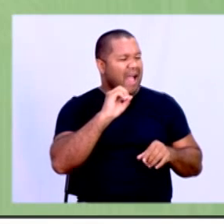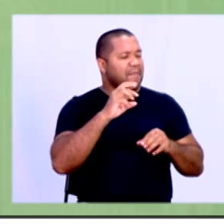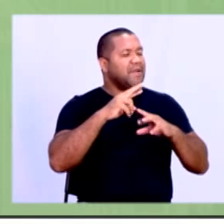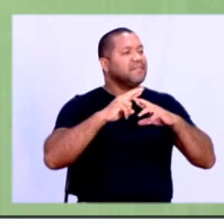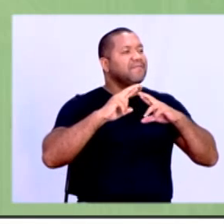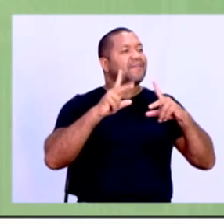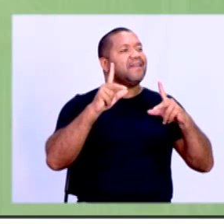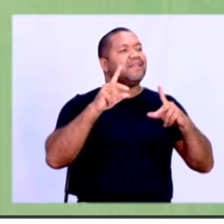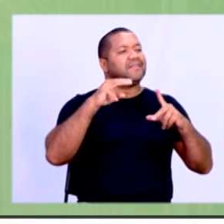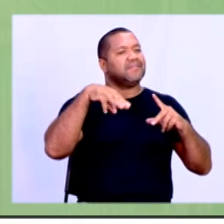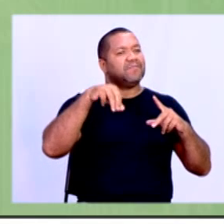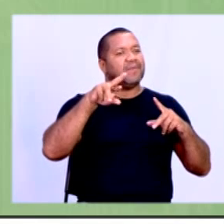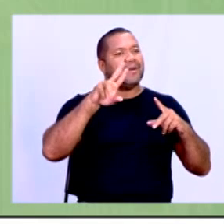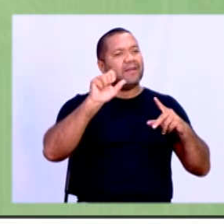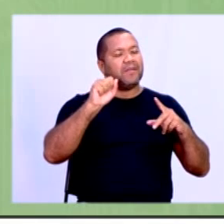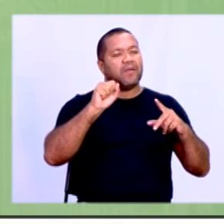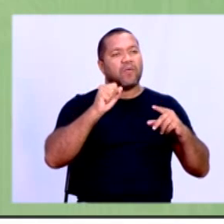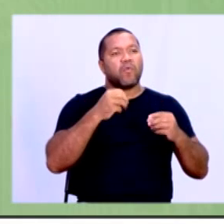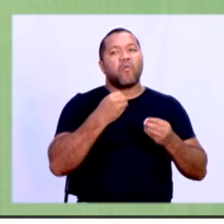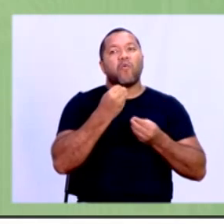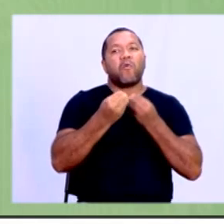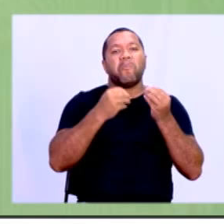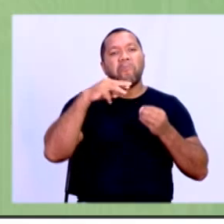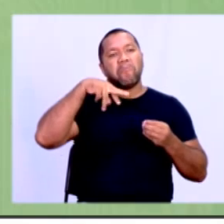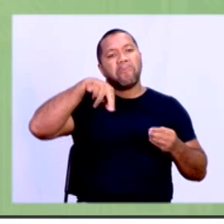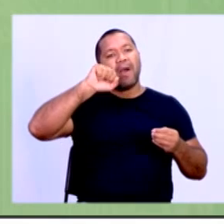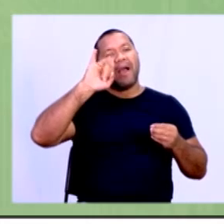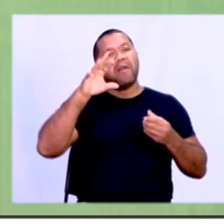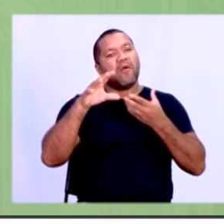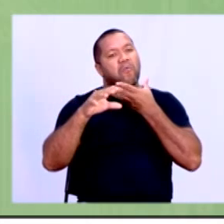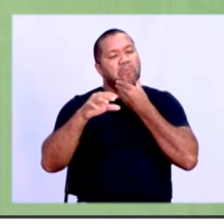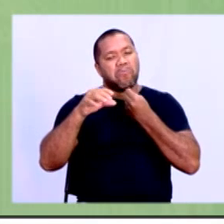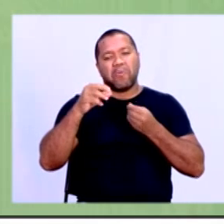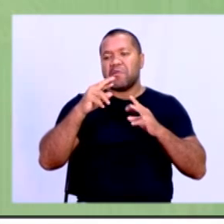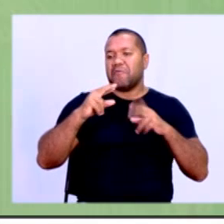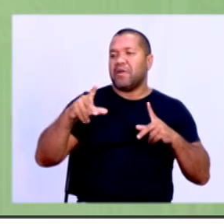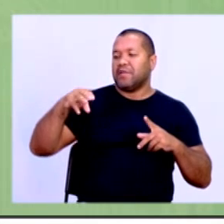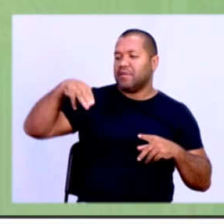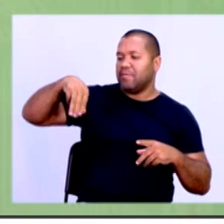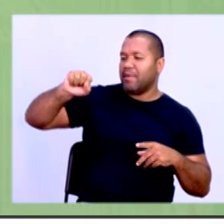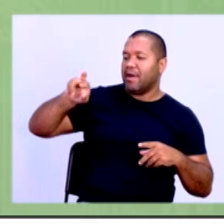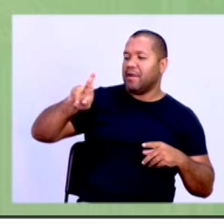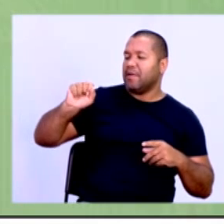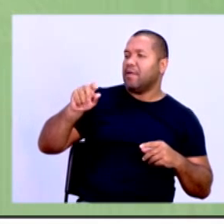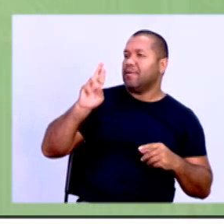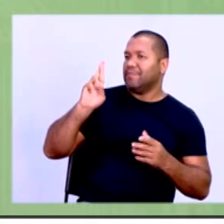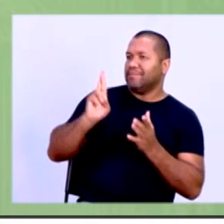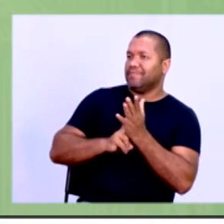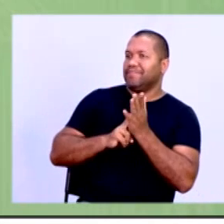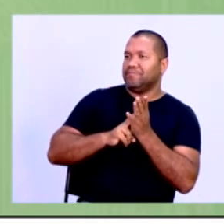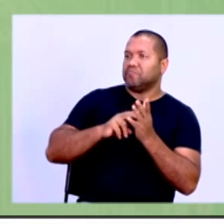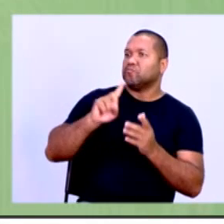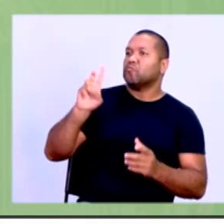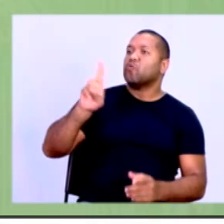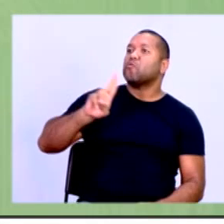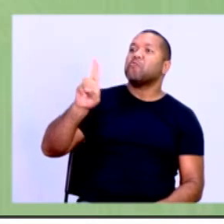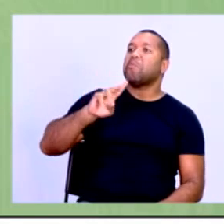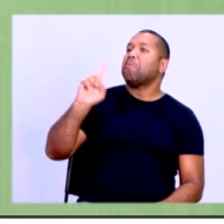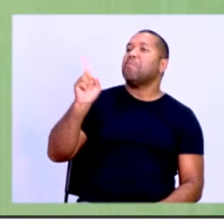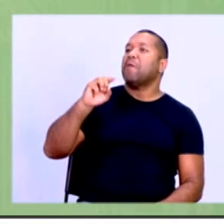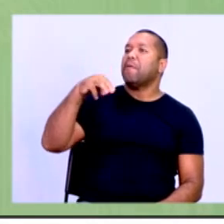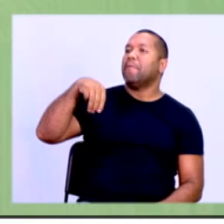o que ele me trouxe? Como Mário não é Maria, ele respondeu, o nome não é Maria. Então vejam que eu posso